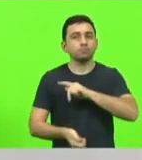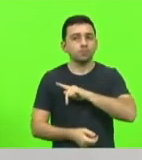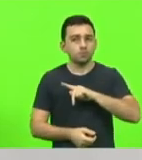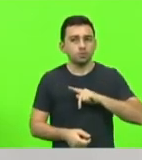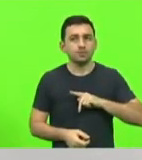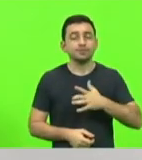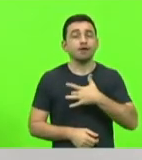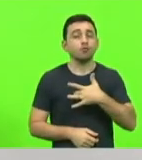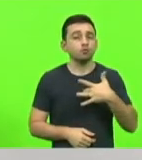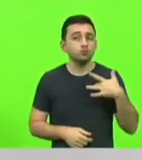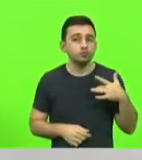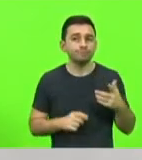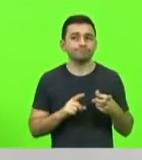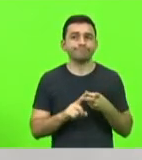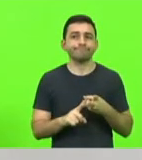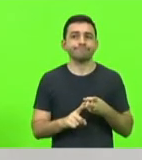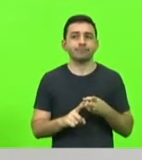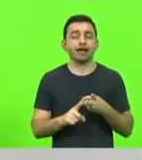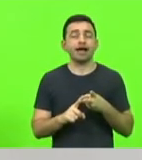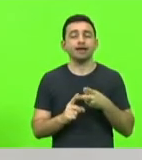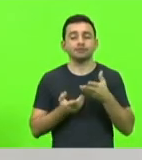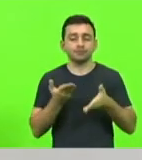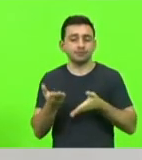saúde, como a assistência social,